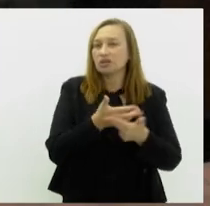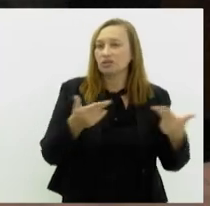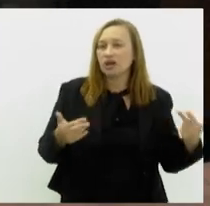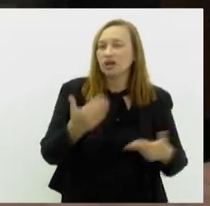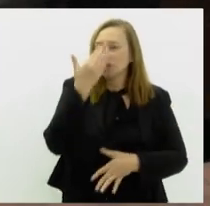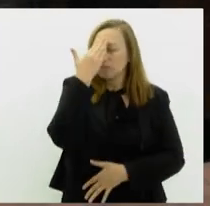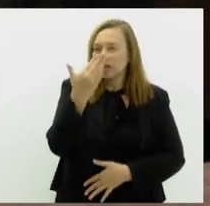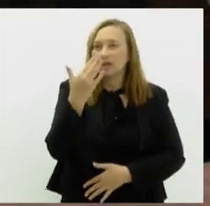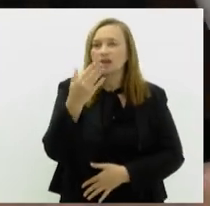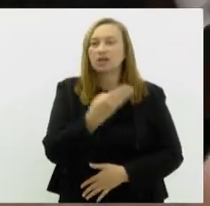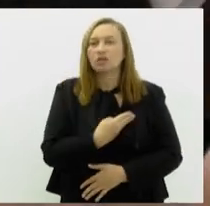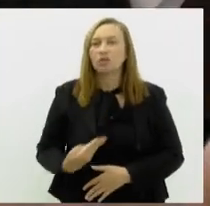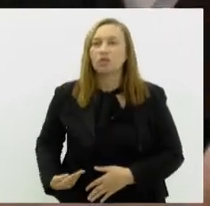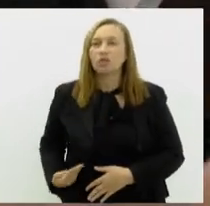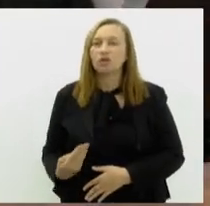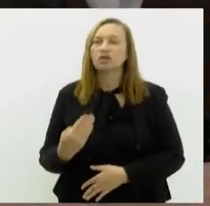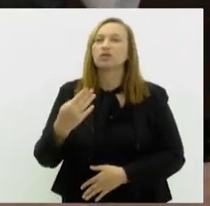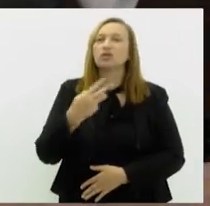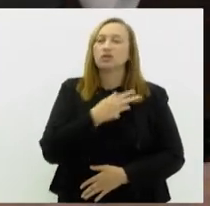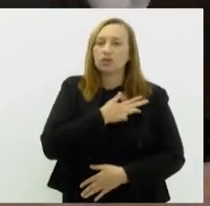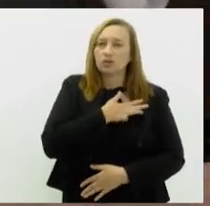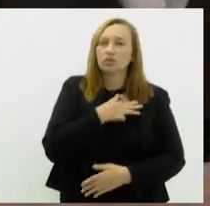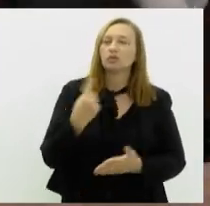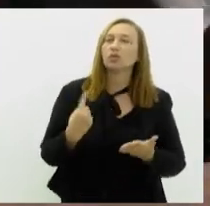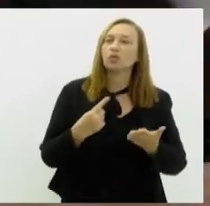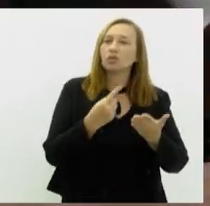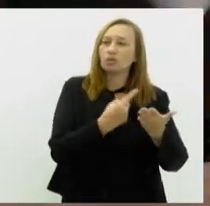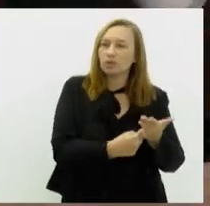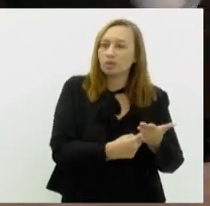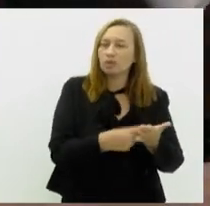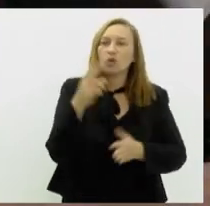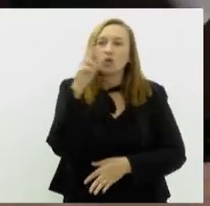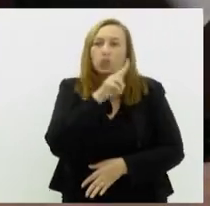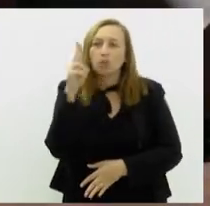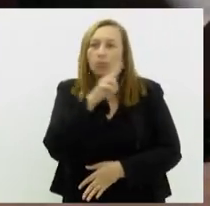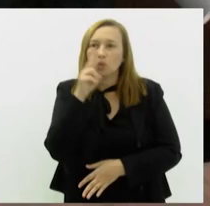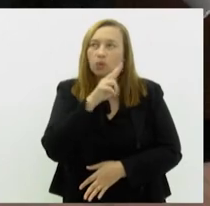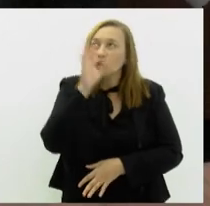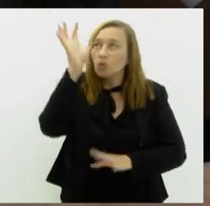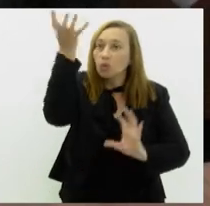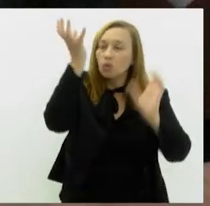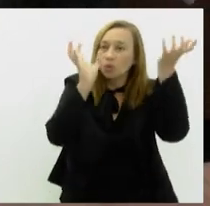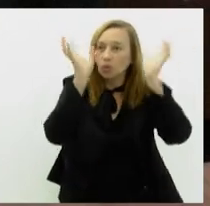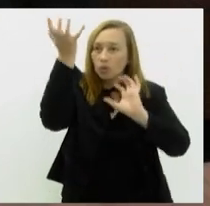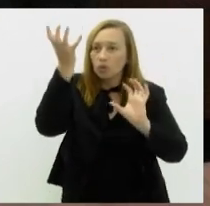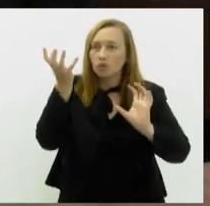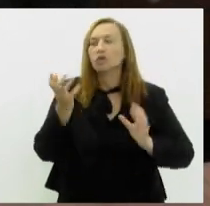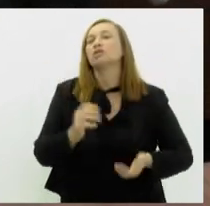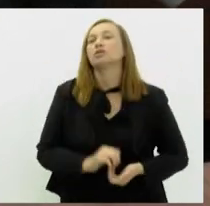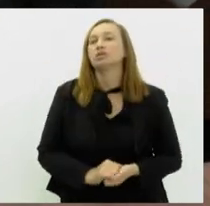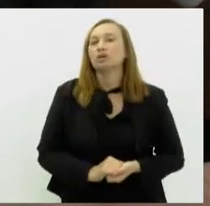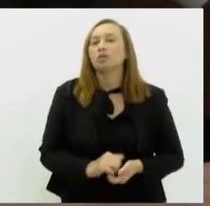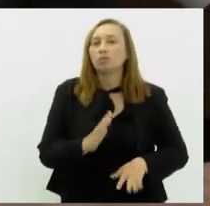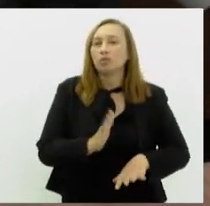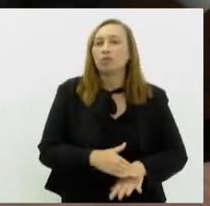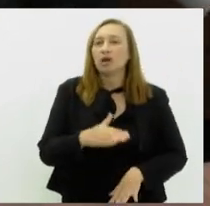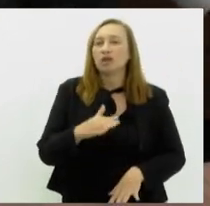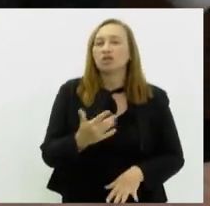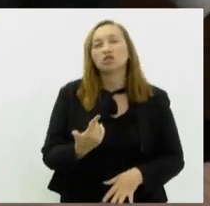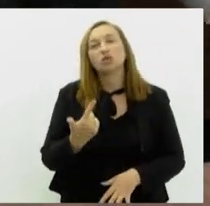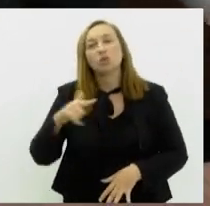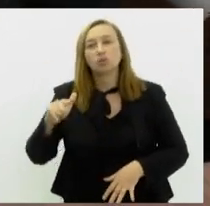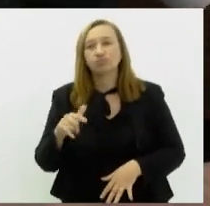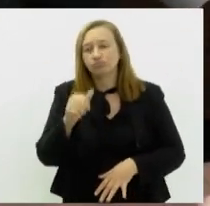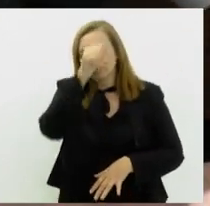Então, agradeço ao governo Lula com compromisso perante a emergência climática, perante a crise urbana, por mais que muitos prefeitos